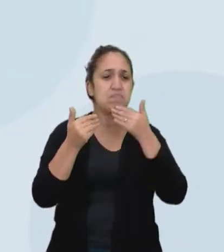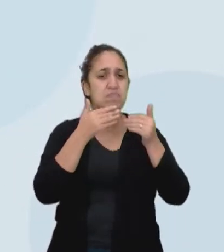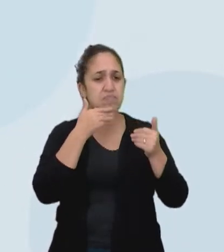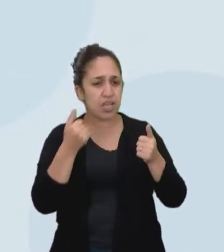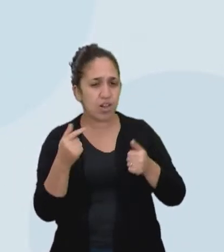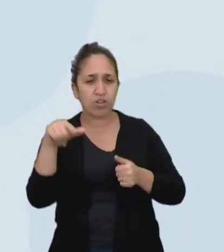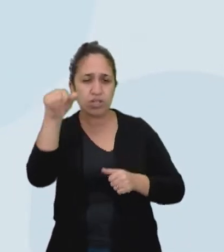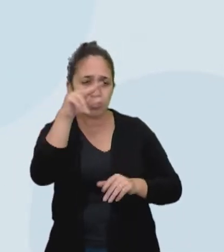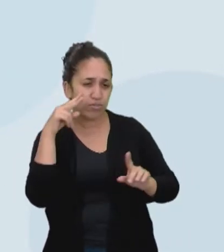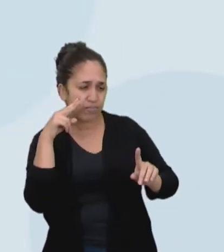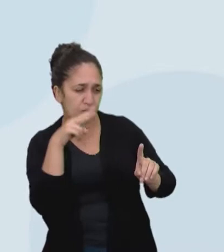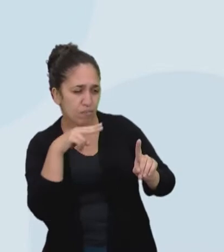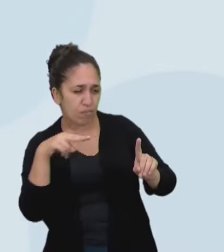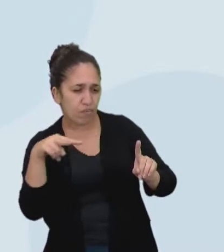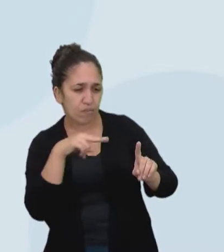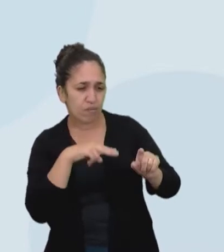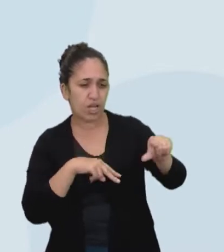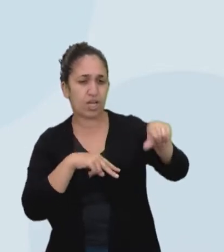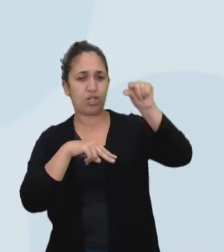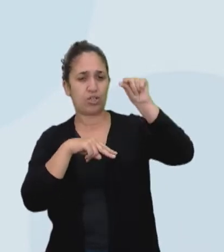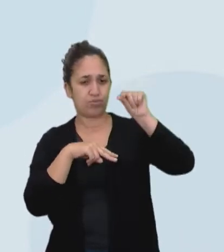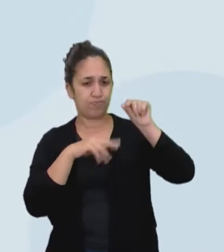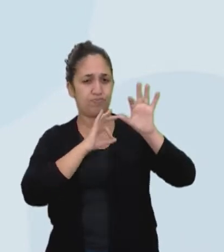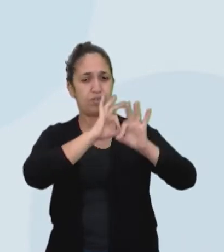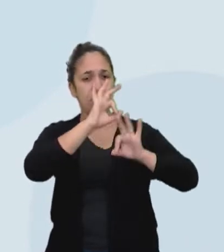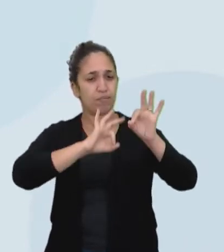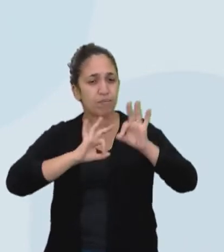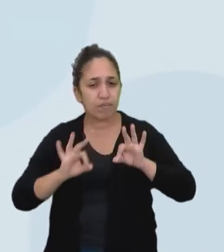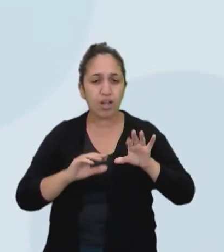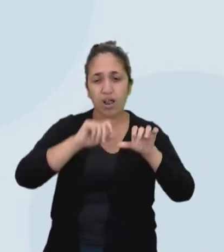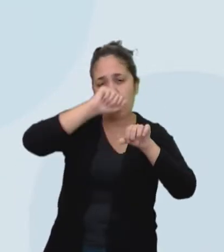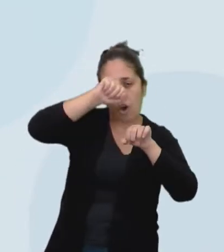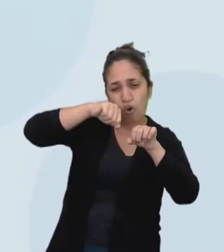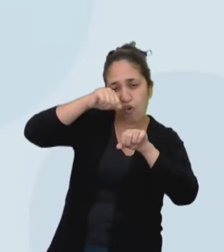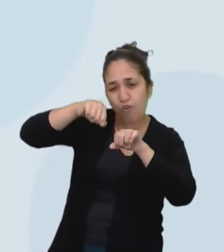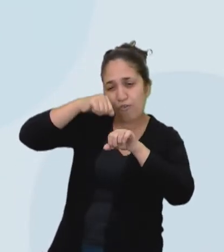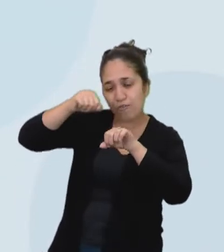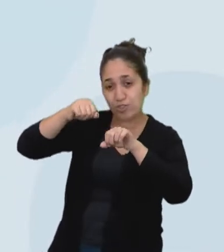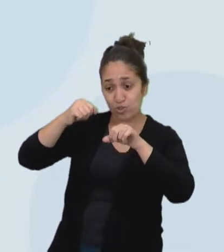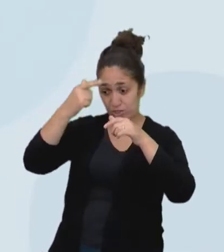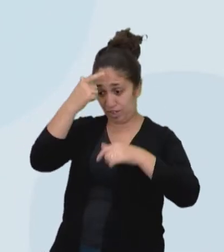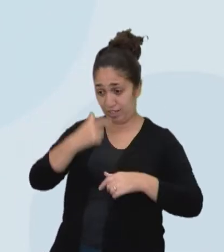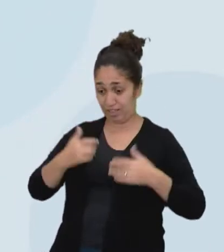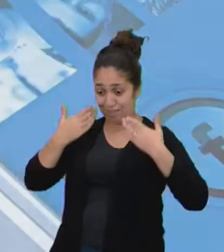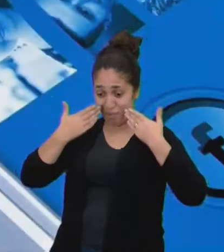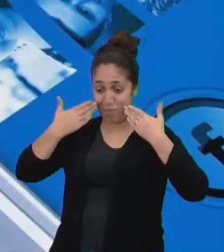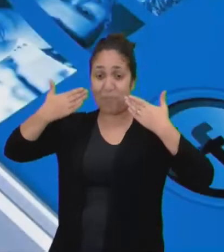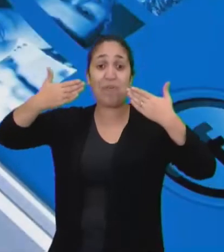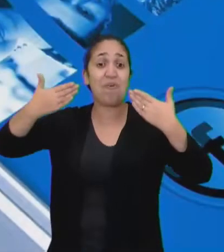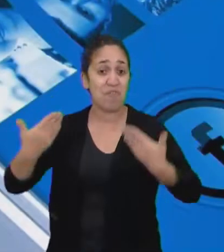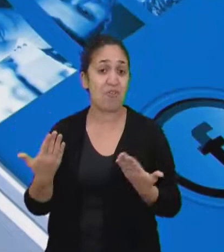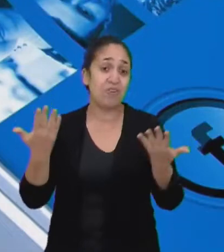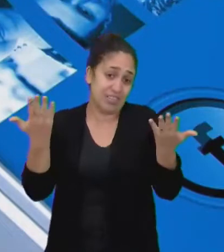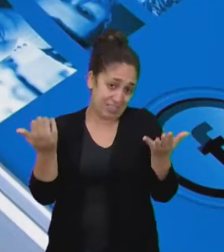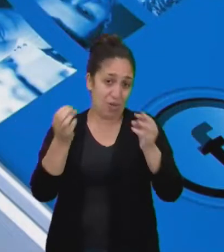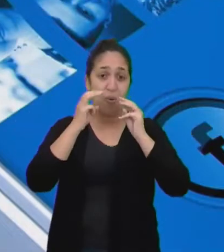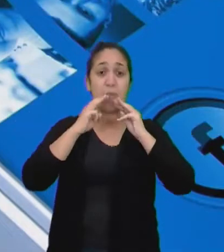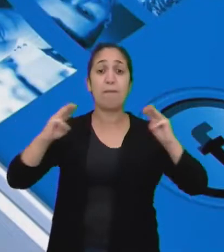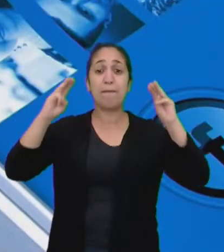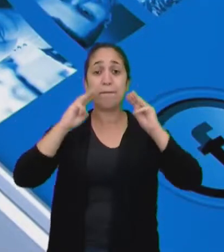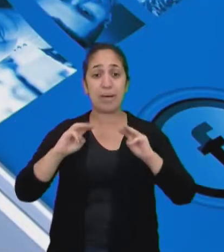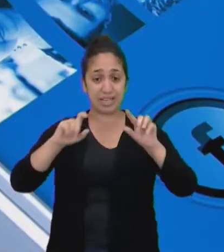perspectiva merecem destaque na sua produção de um vídeo que te promova. Então a gente está falando sobre marketing digital,